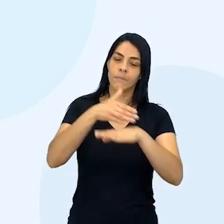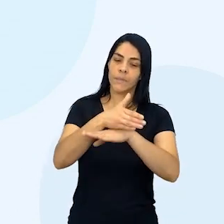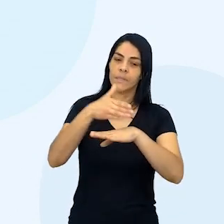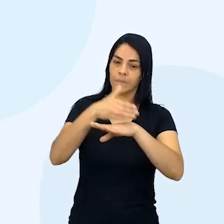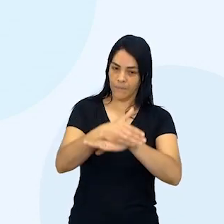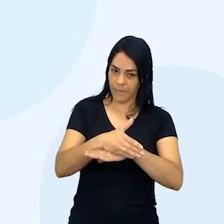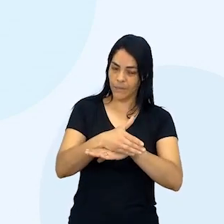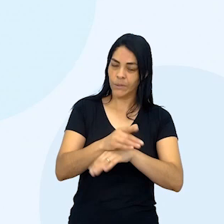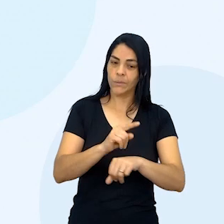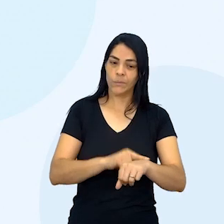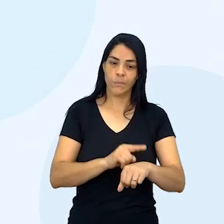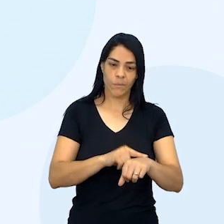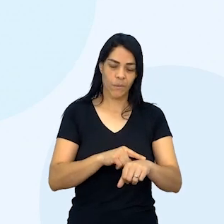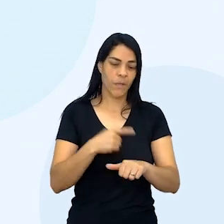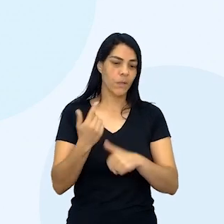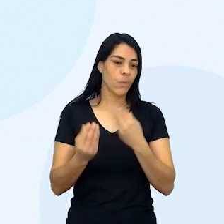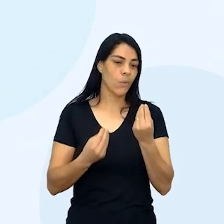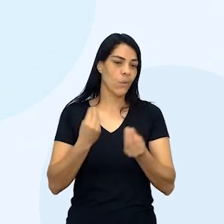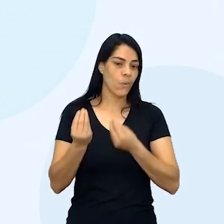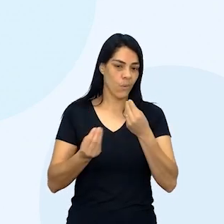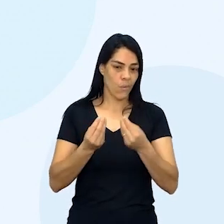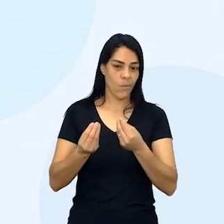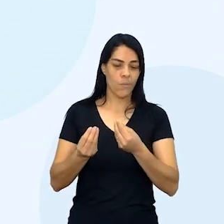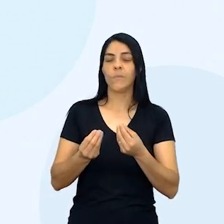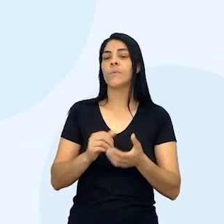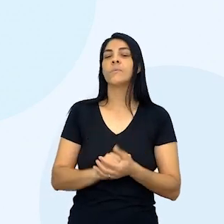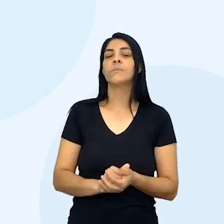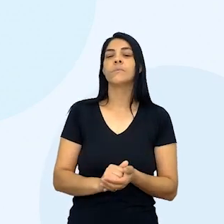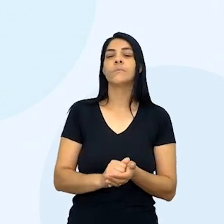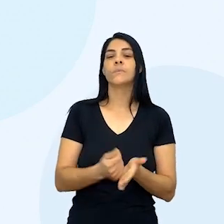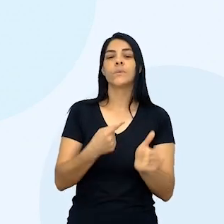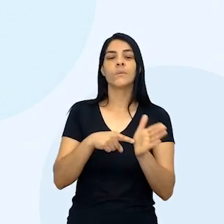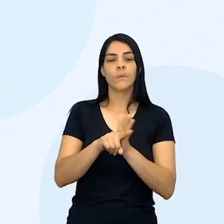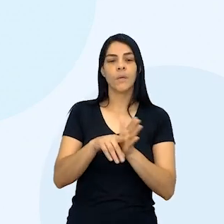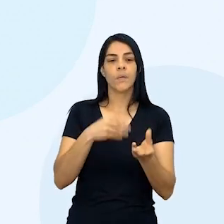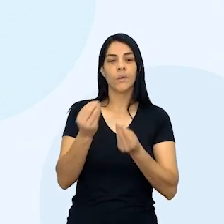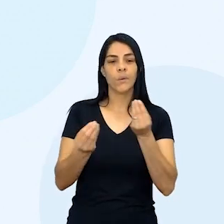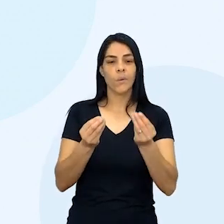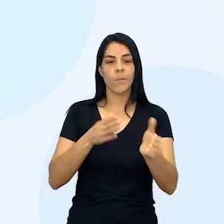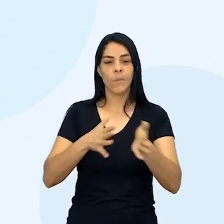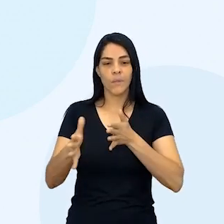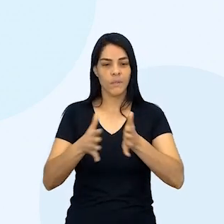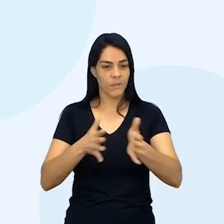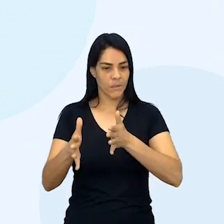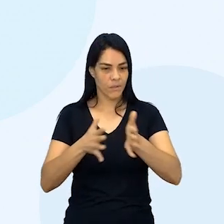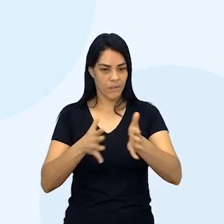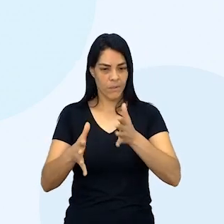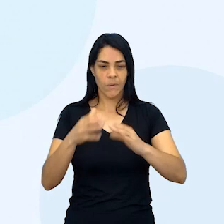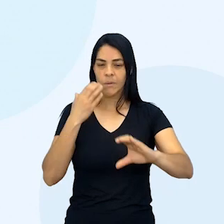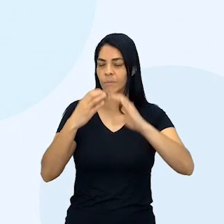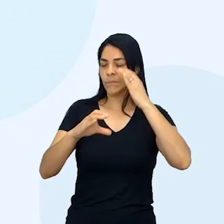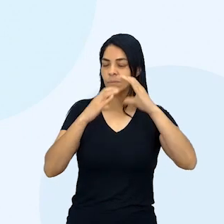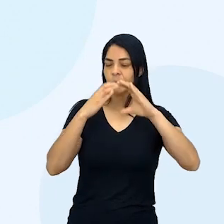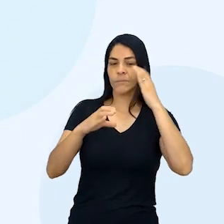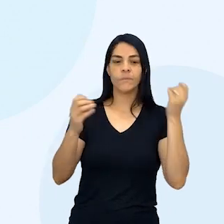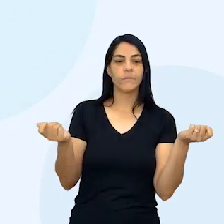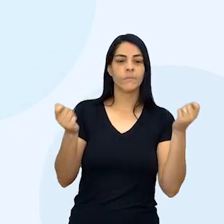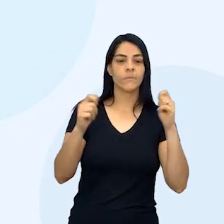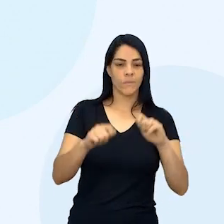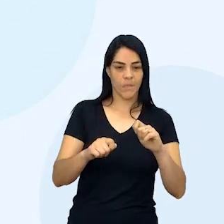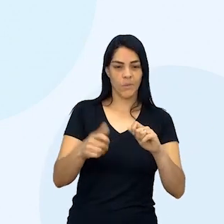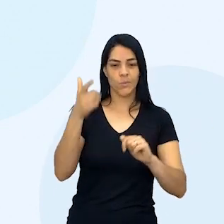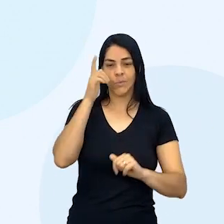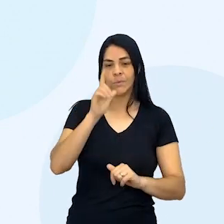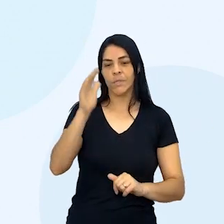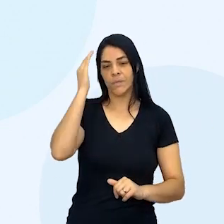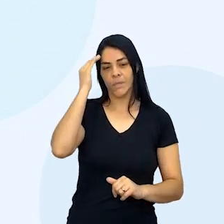momento, com essa interação, com essa pergunta, como a acessibilidade comunicativa, ela pode ser entendida, não é